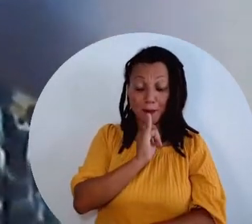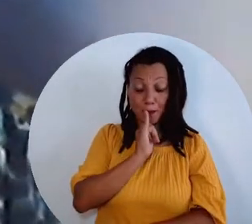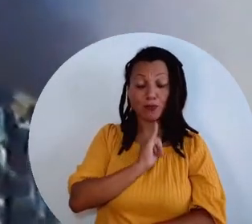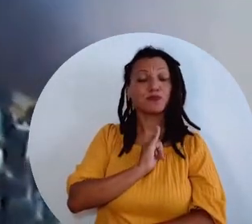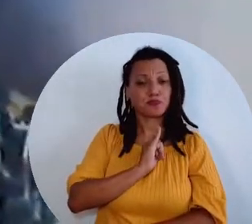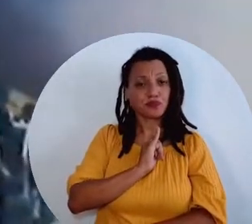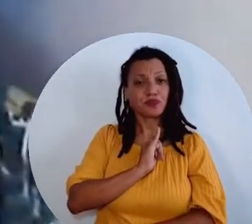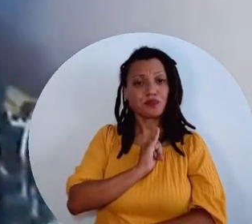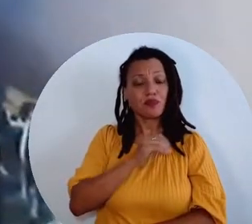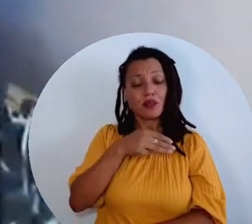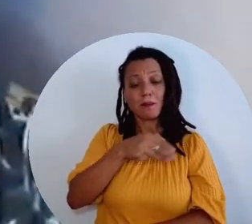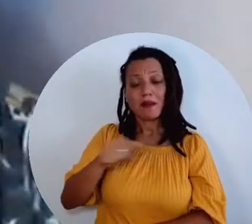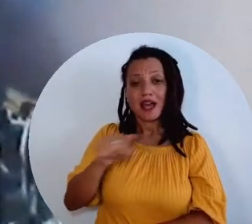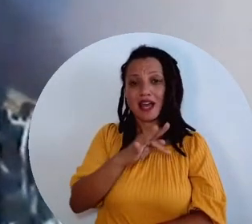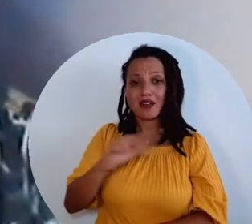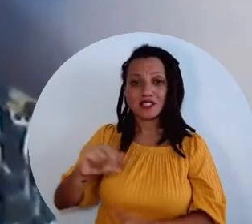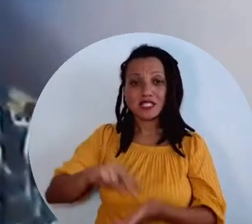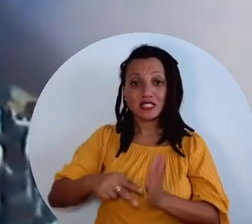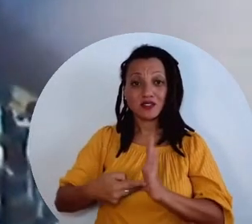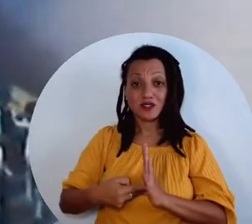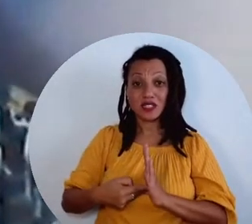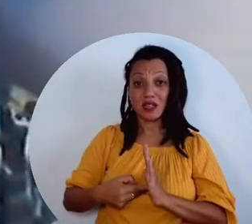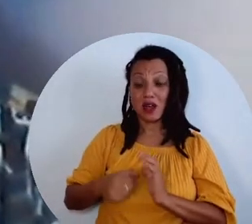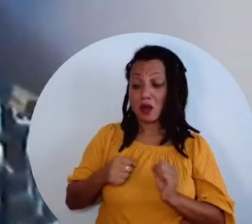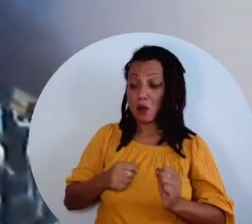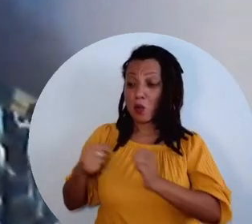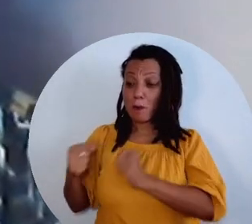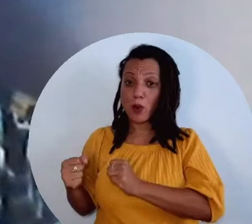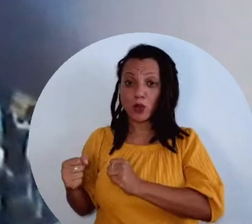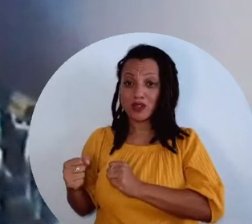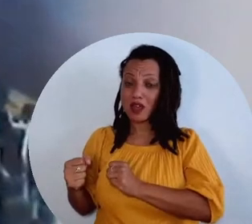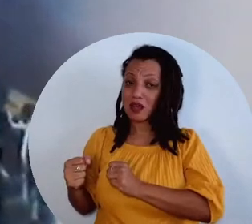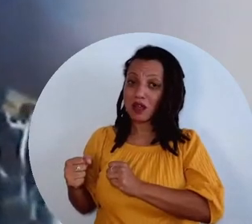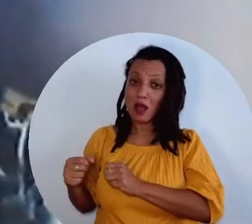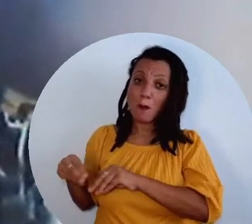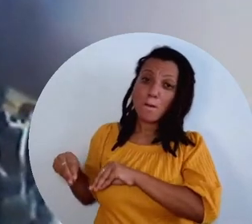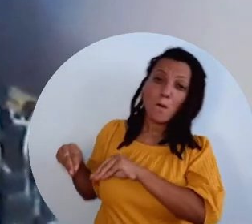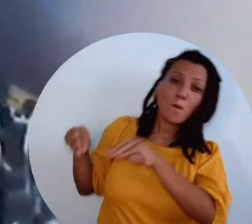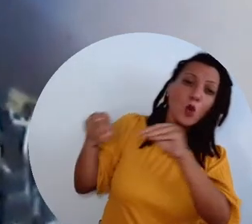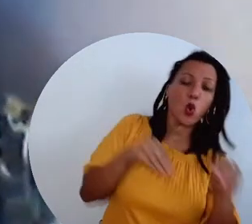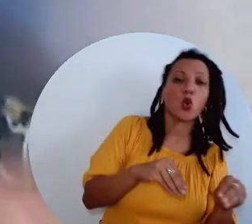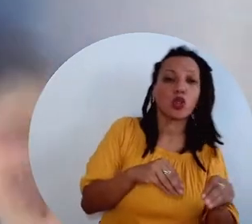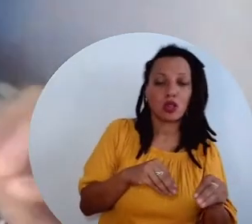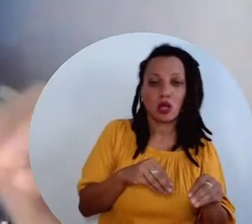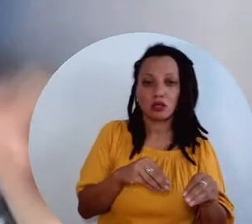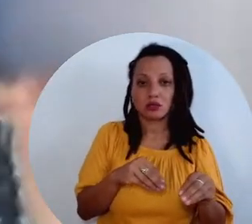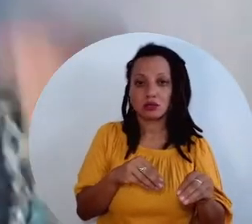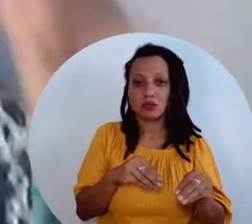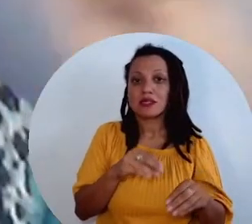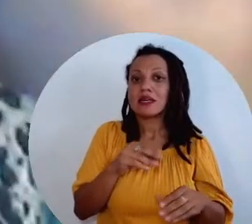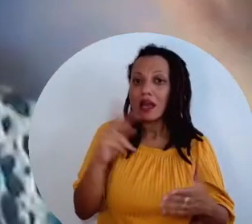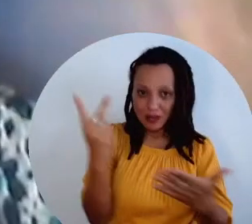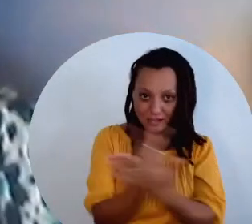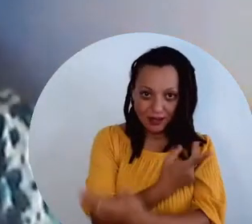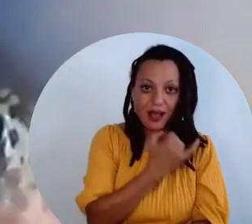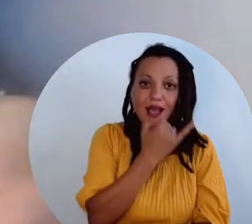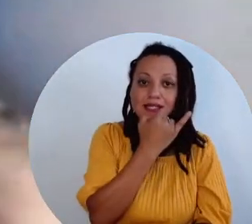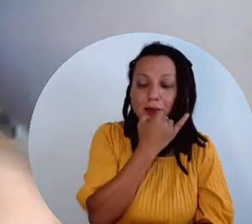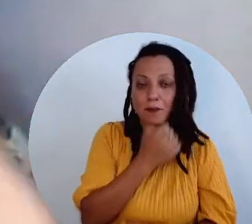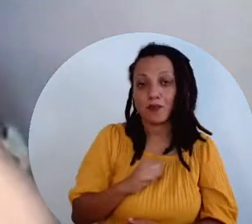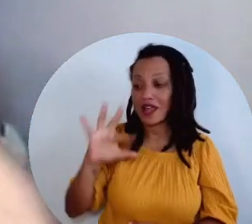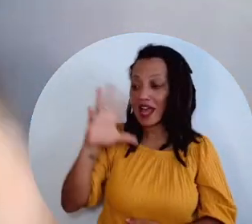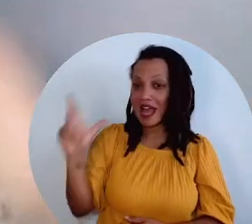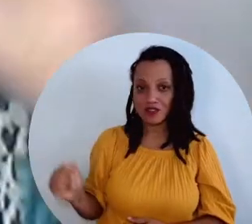poder transcultural, transterritorial e transtemporal que começa com a invasão ao